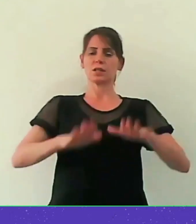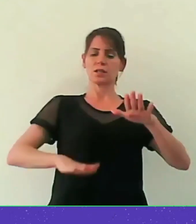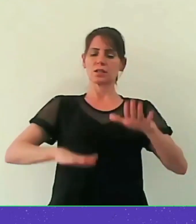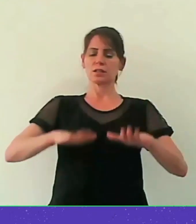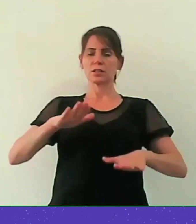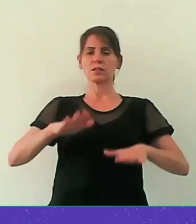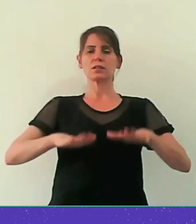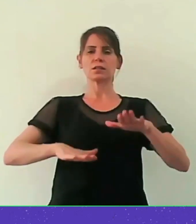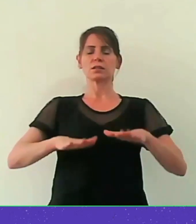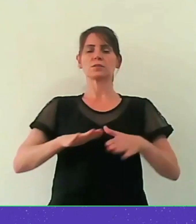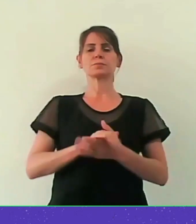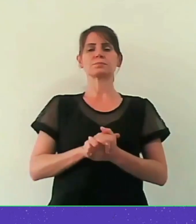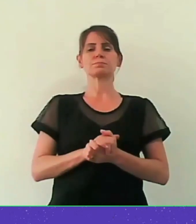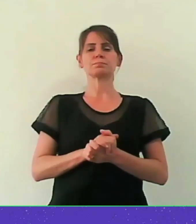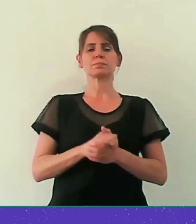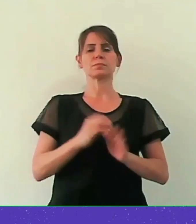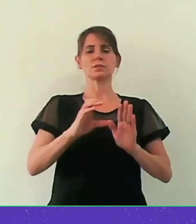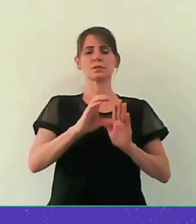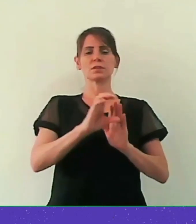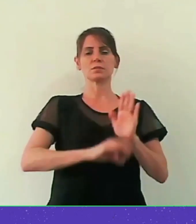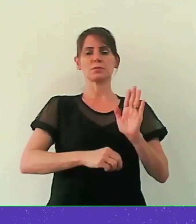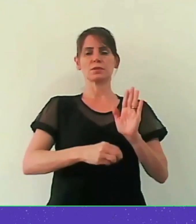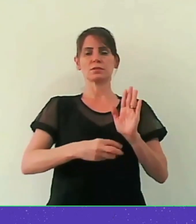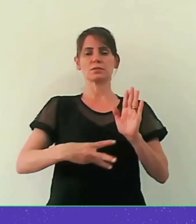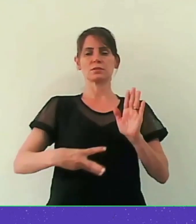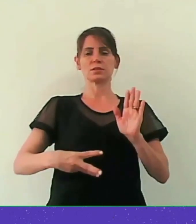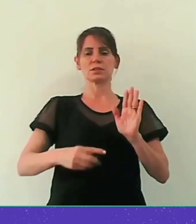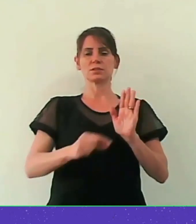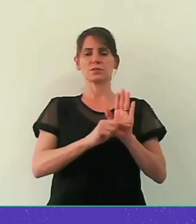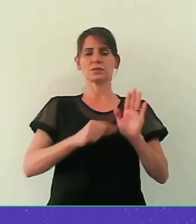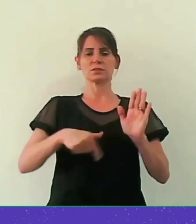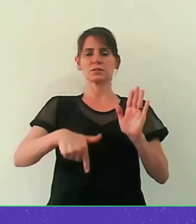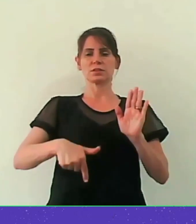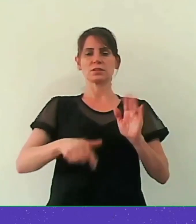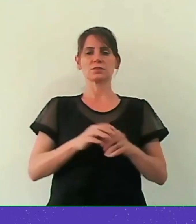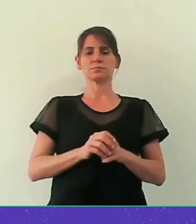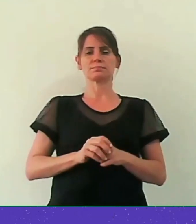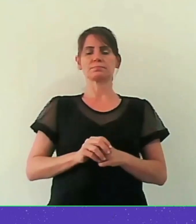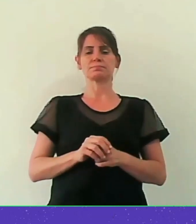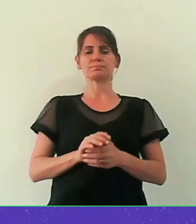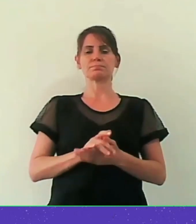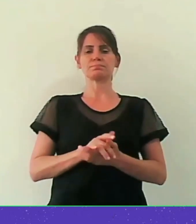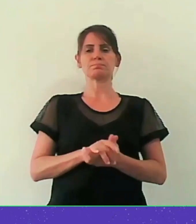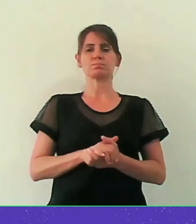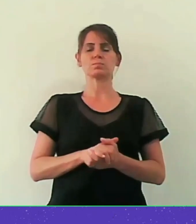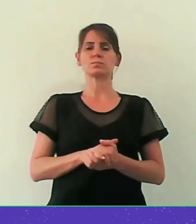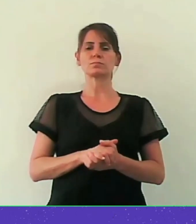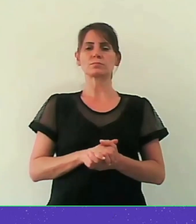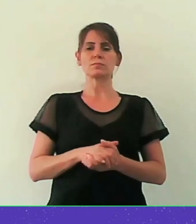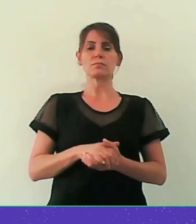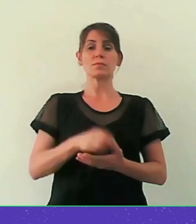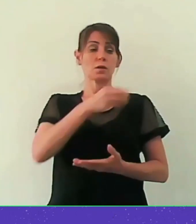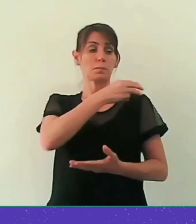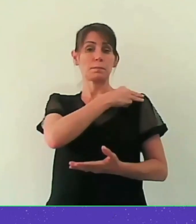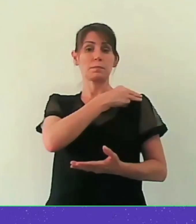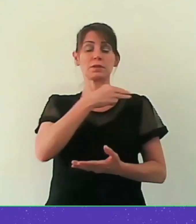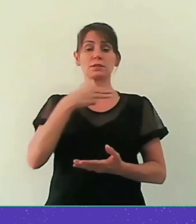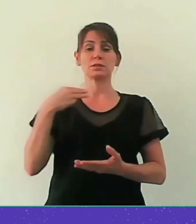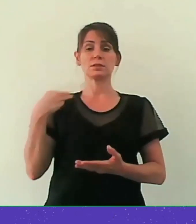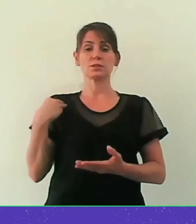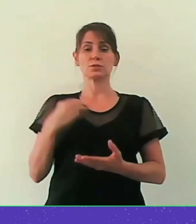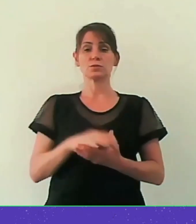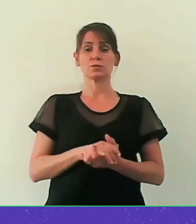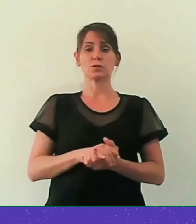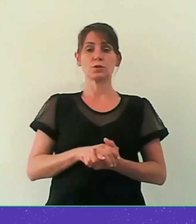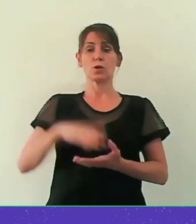E no capítulo 3, Efésios, versículo 7, do qual fui constituído ministro conforme o dom da graça